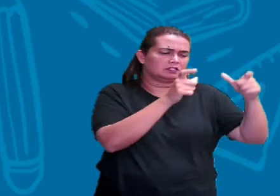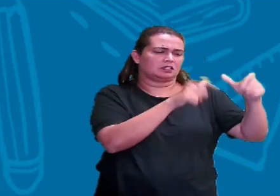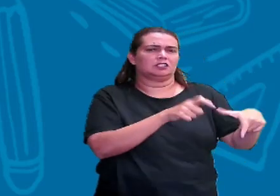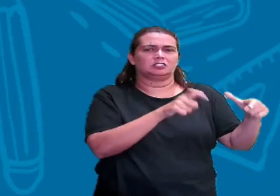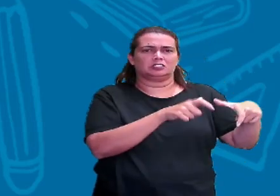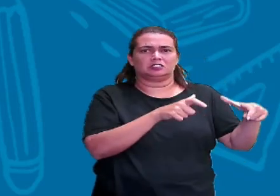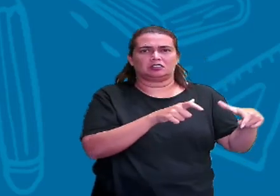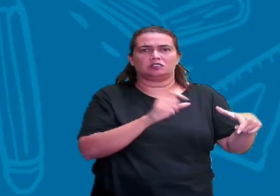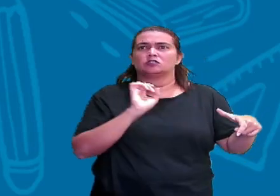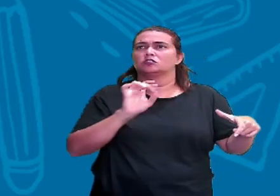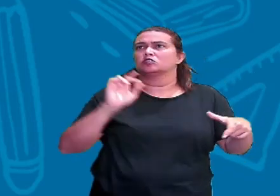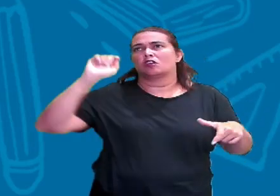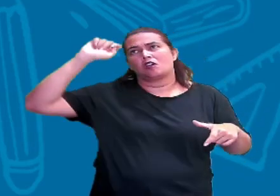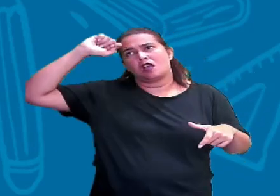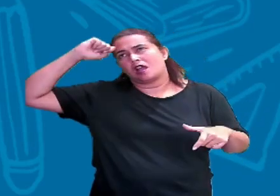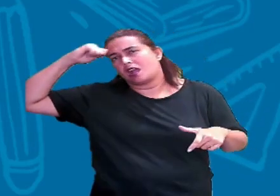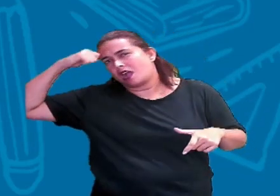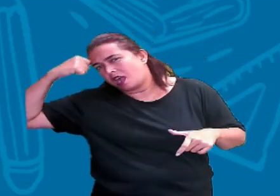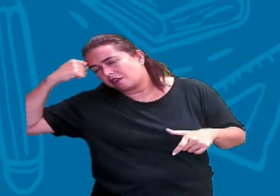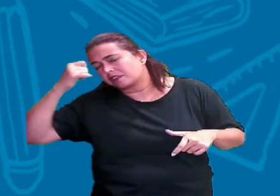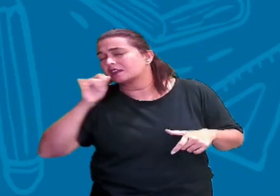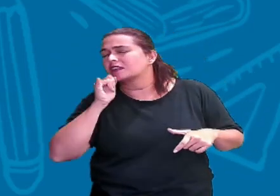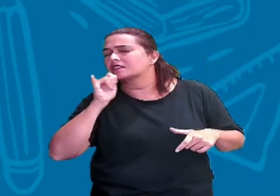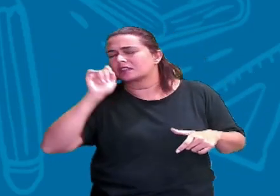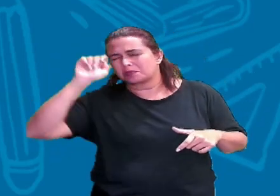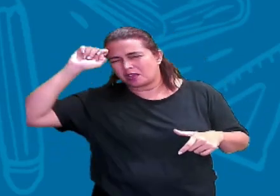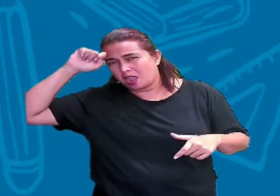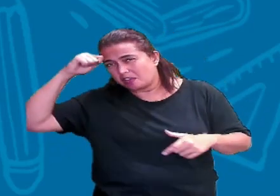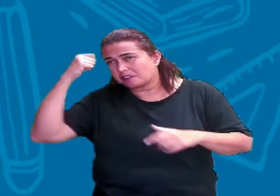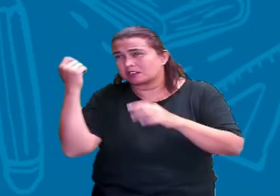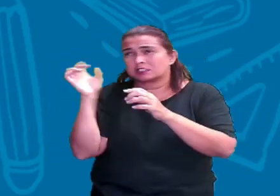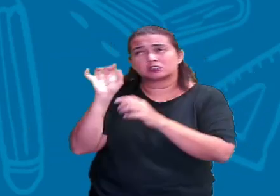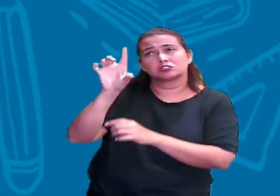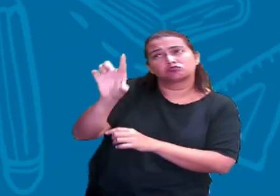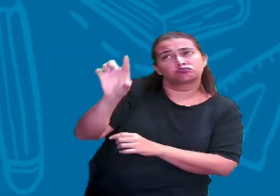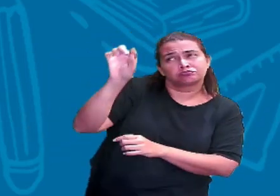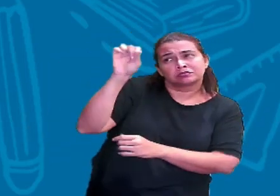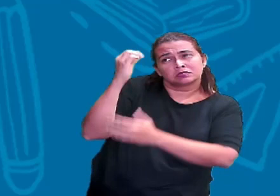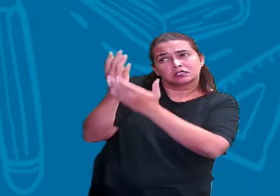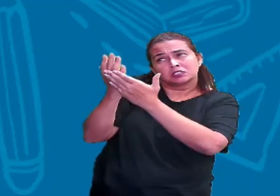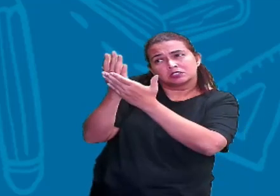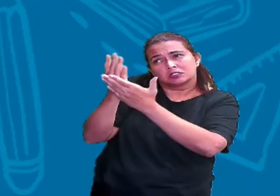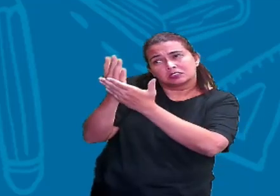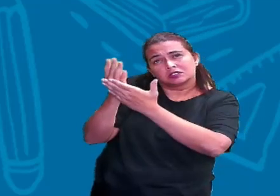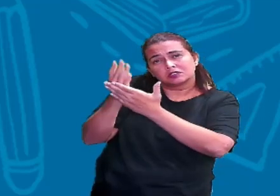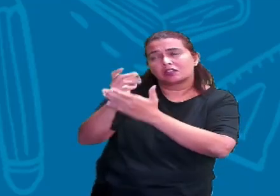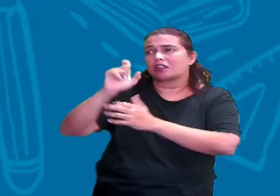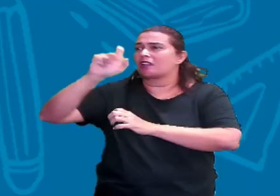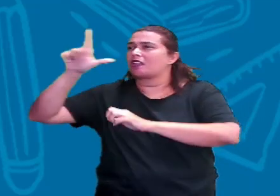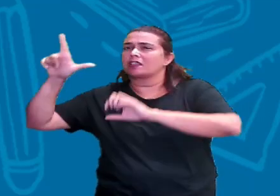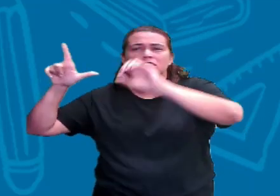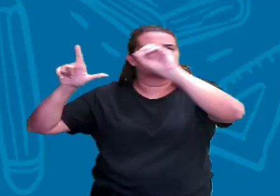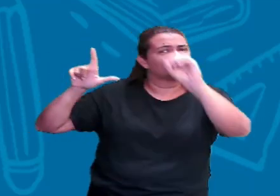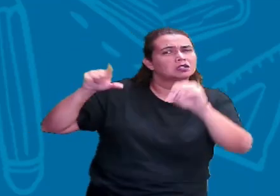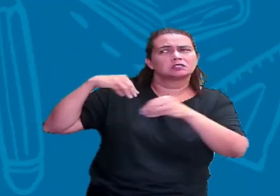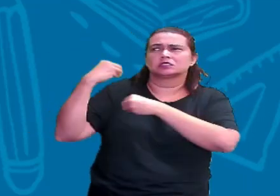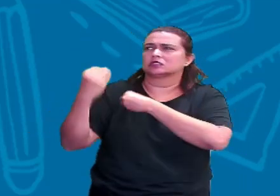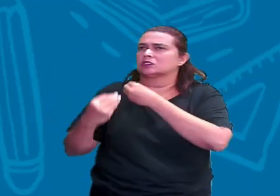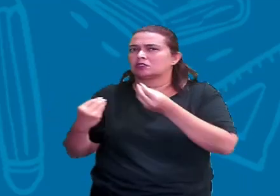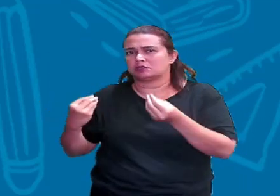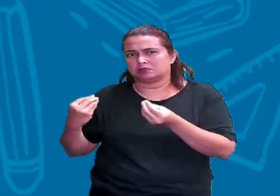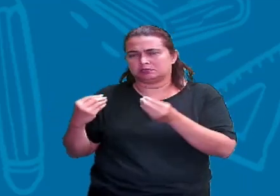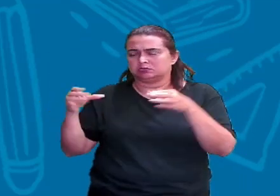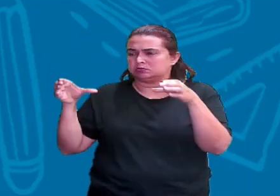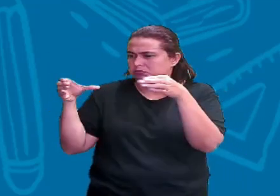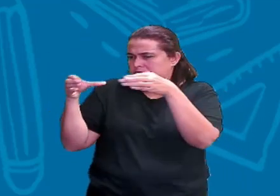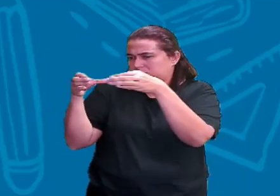só a África ou a parte leste de determinado local ou a parte oeste, então eu estou fazendo parte. Regional quer dizer parte,